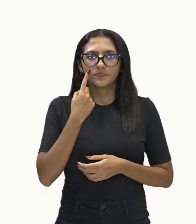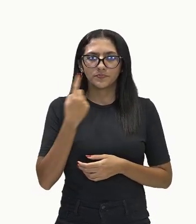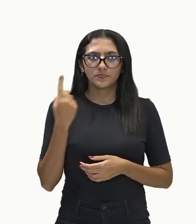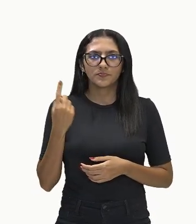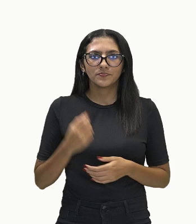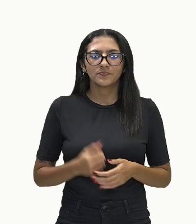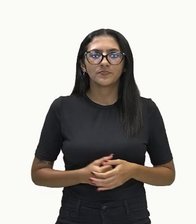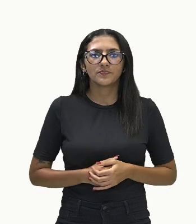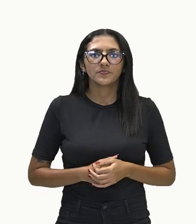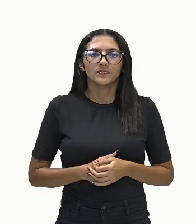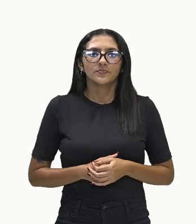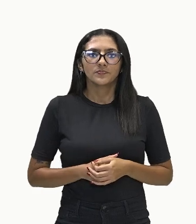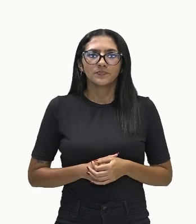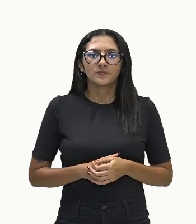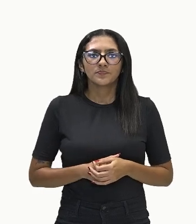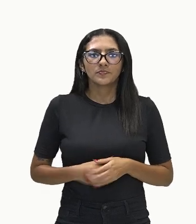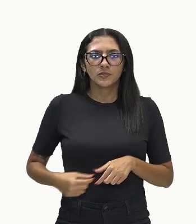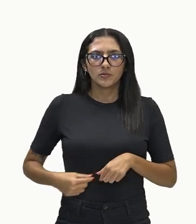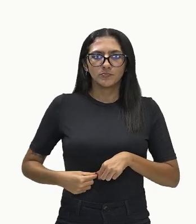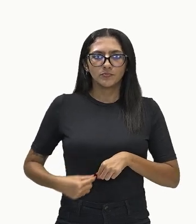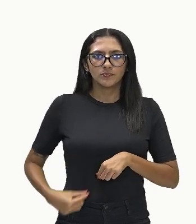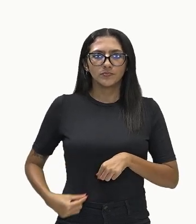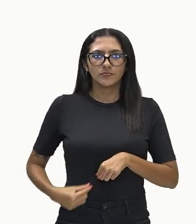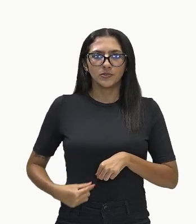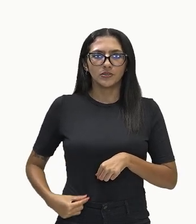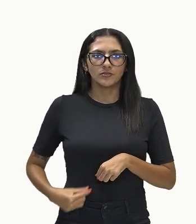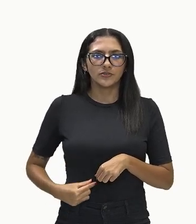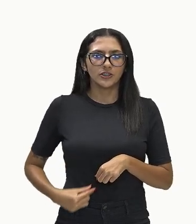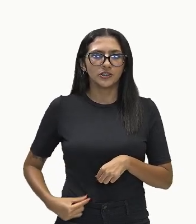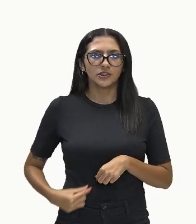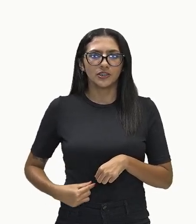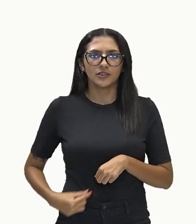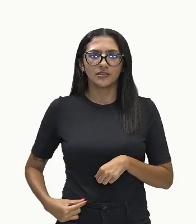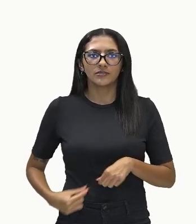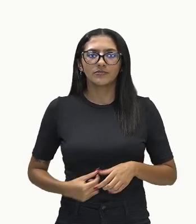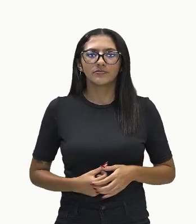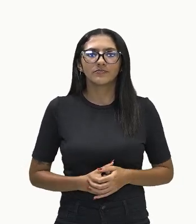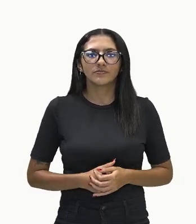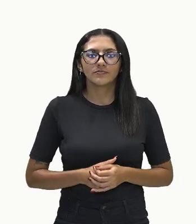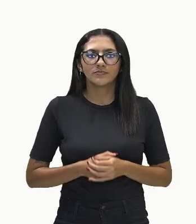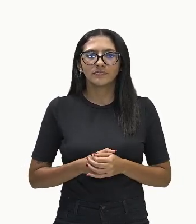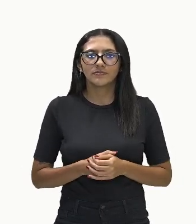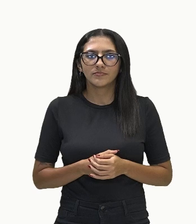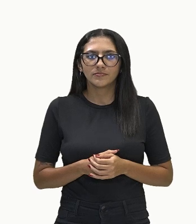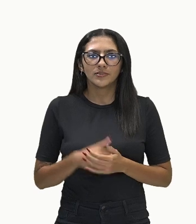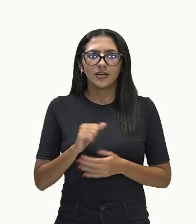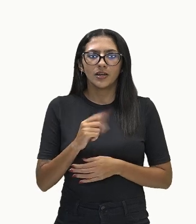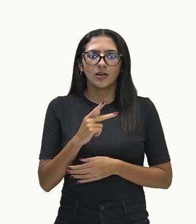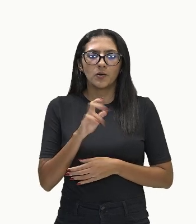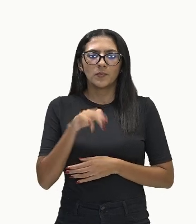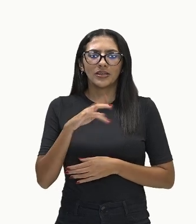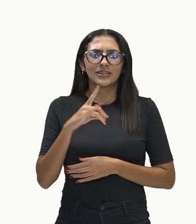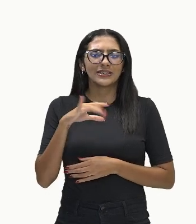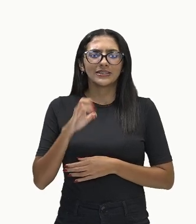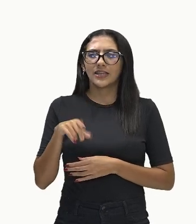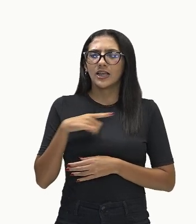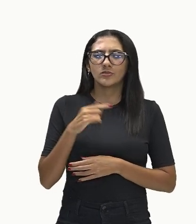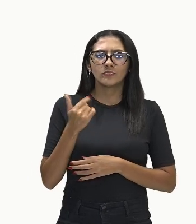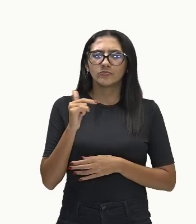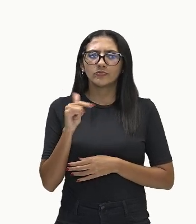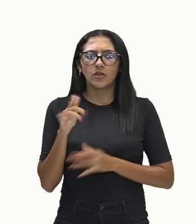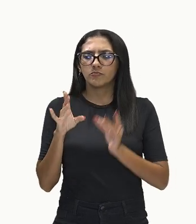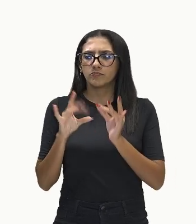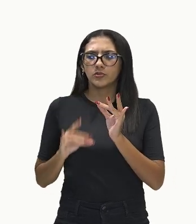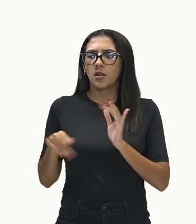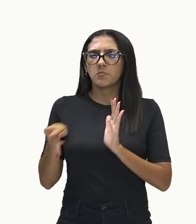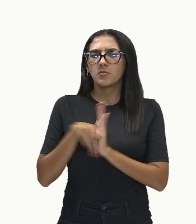aqui a apêndice, certo? Fisiologicamente, a apêndice não tem uma função